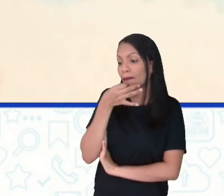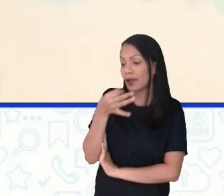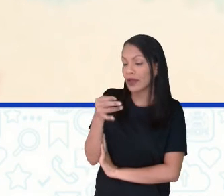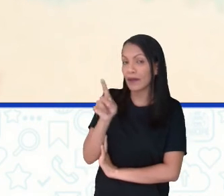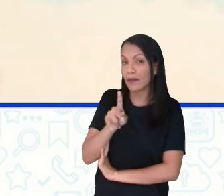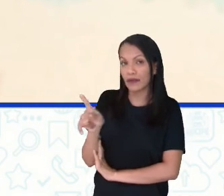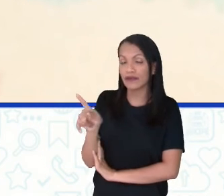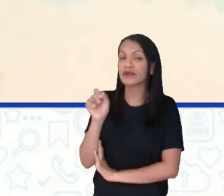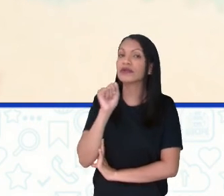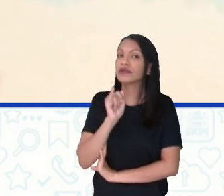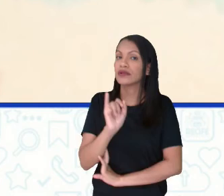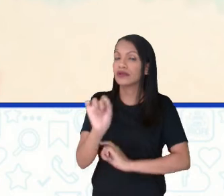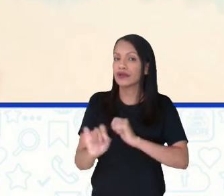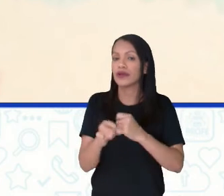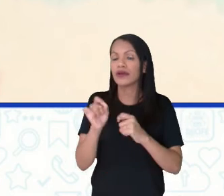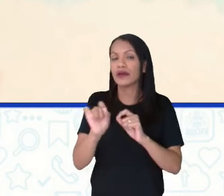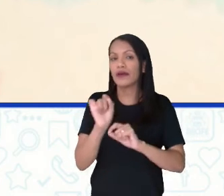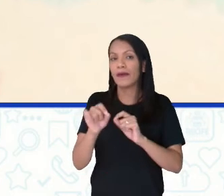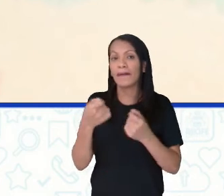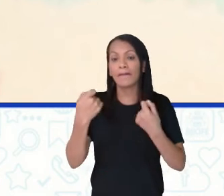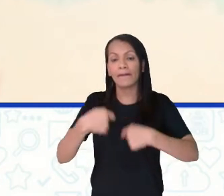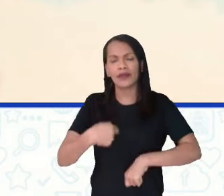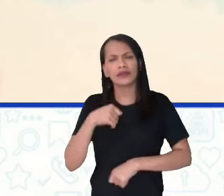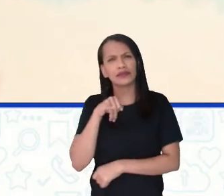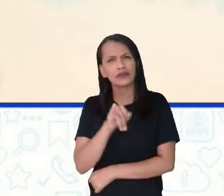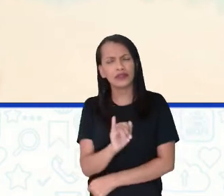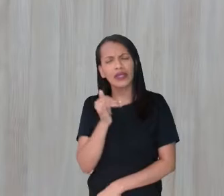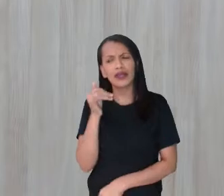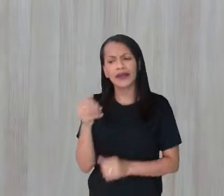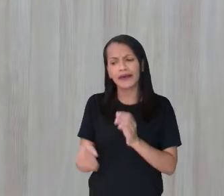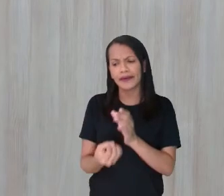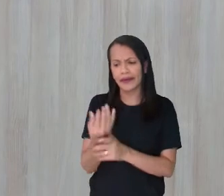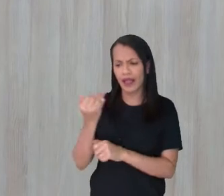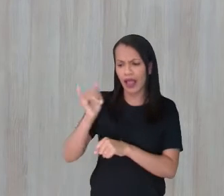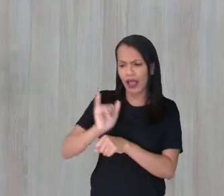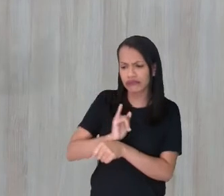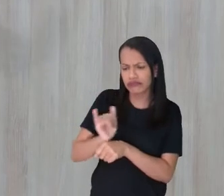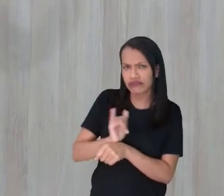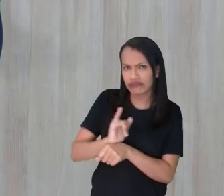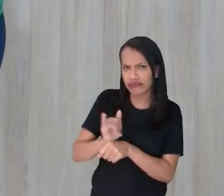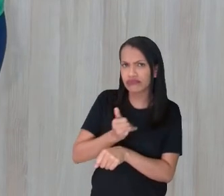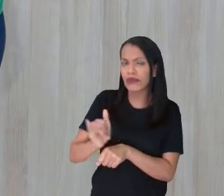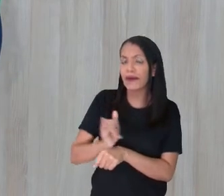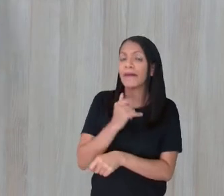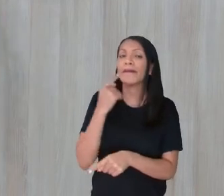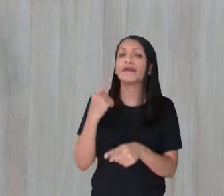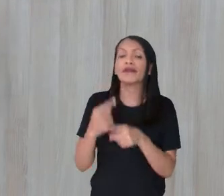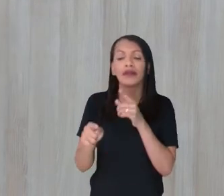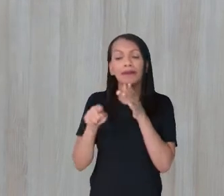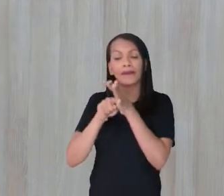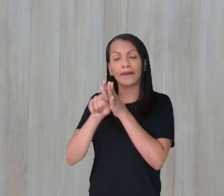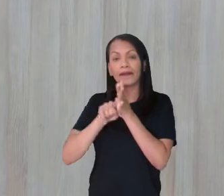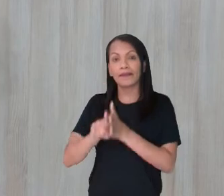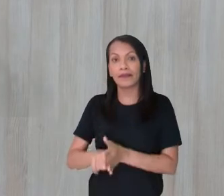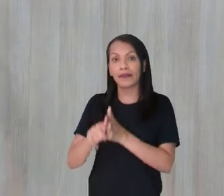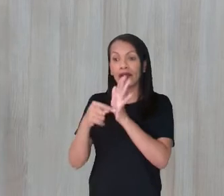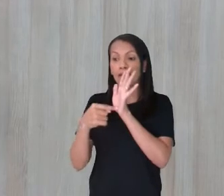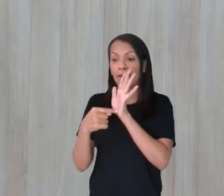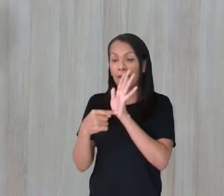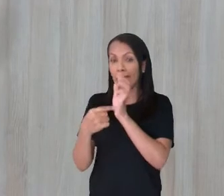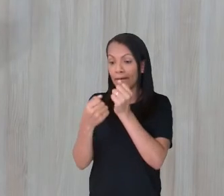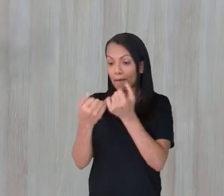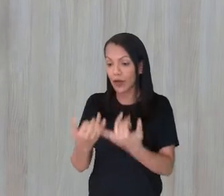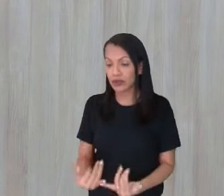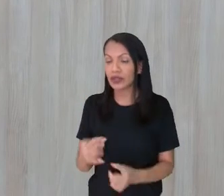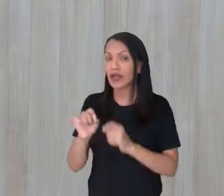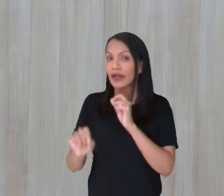Cláudia, ela disse que a gente precisa, sim, criar estratégias, né? Porque tem até pesquisas que mostram que se a gente não tomar cuidado,